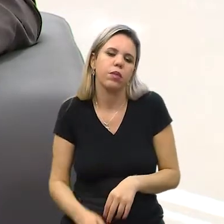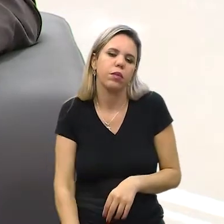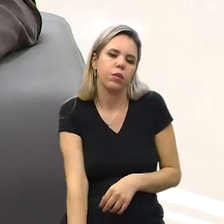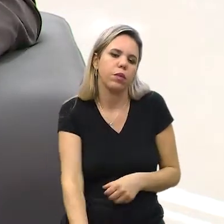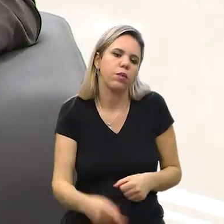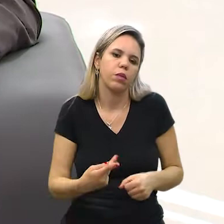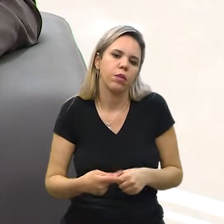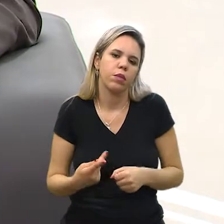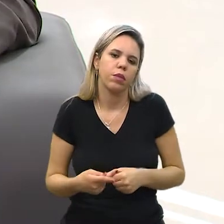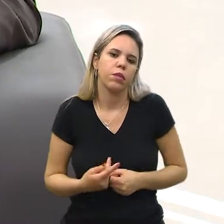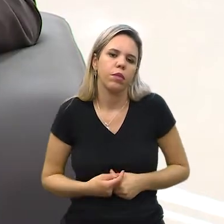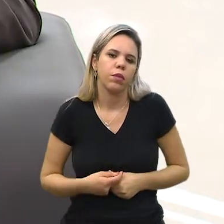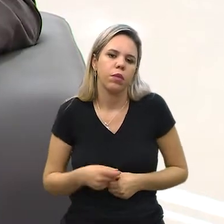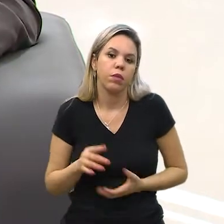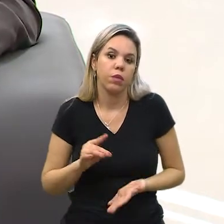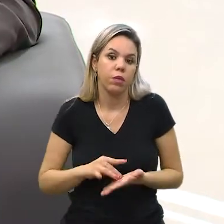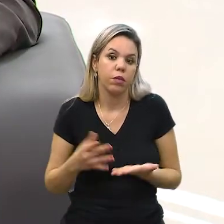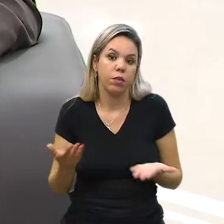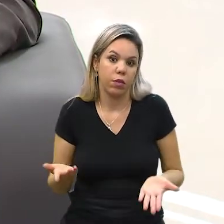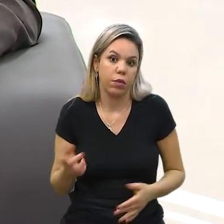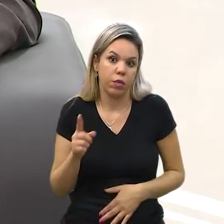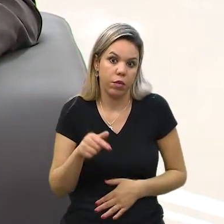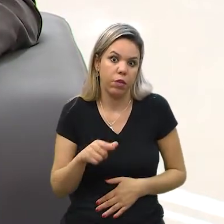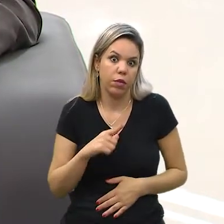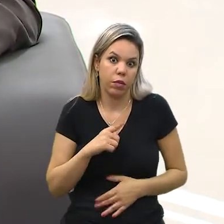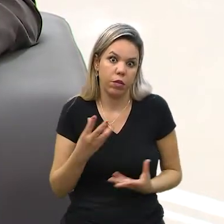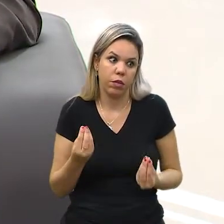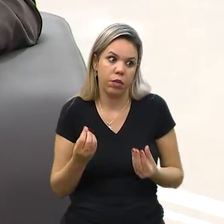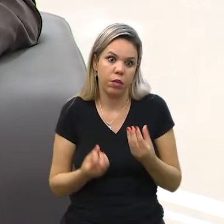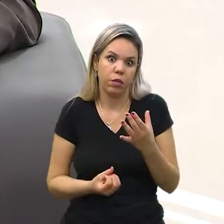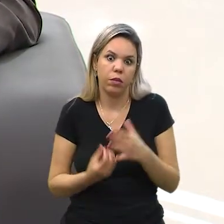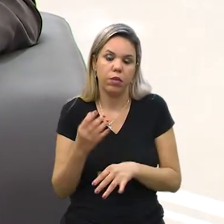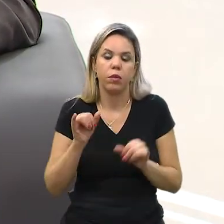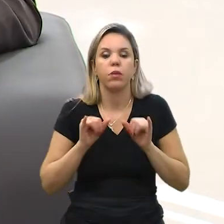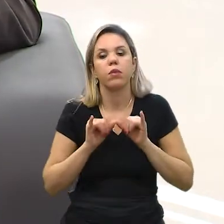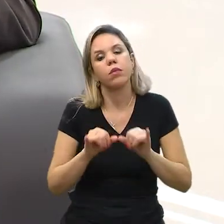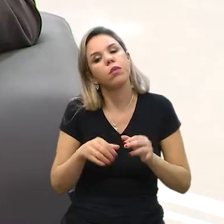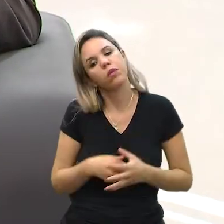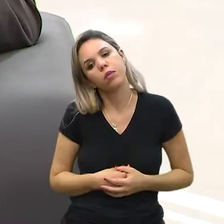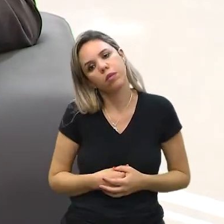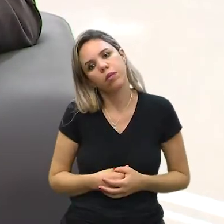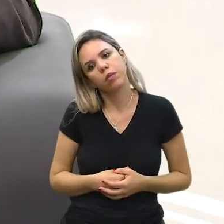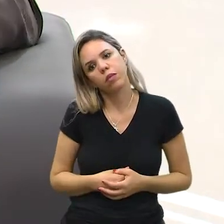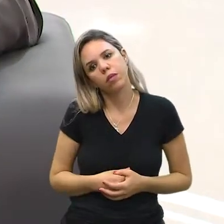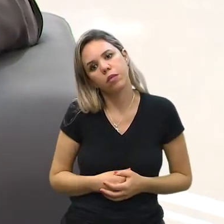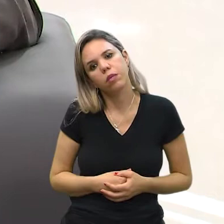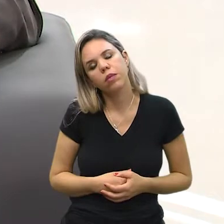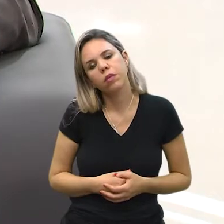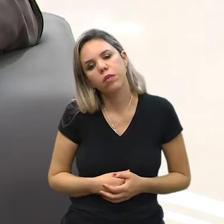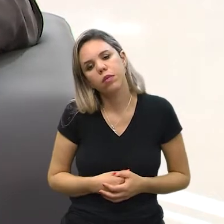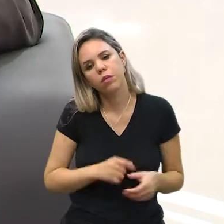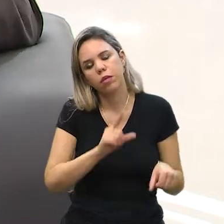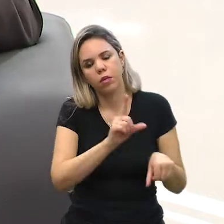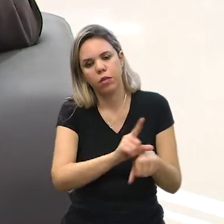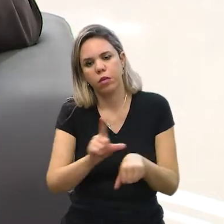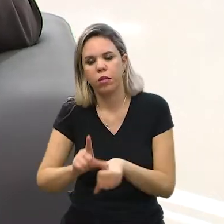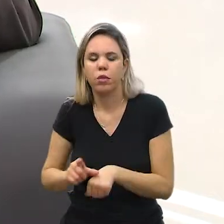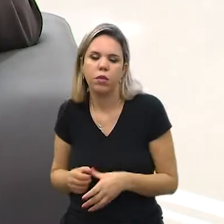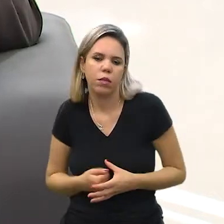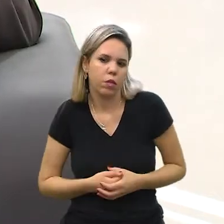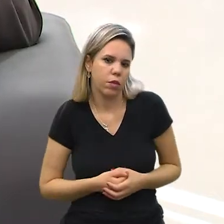tipo de produto? Exato. Isso tem bastante em supermercados, em lojas.